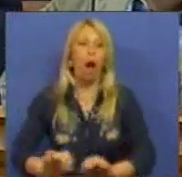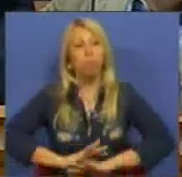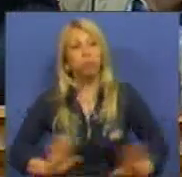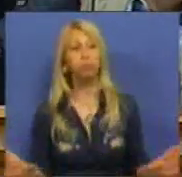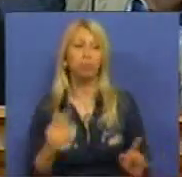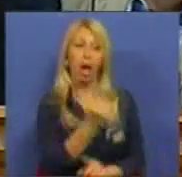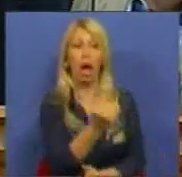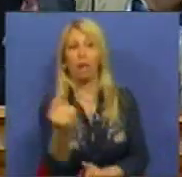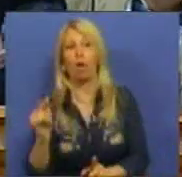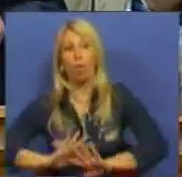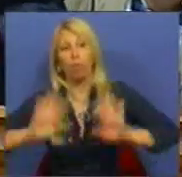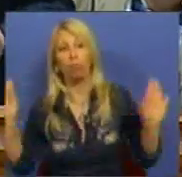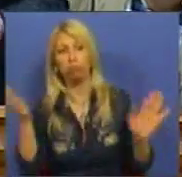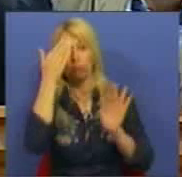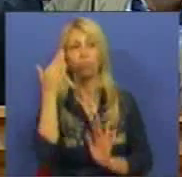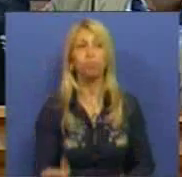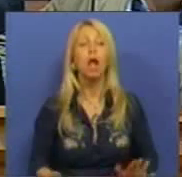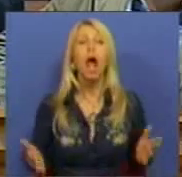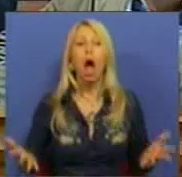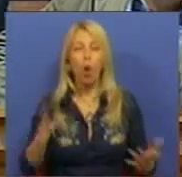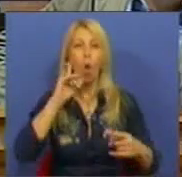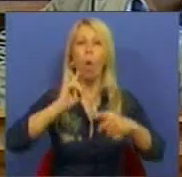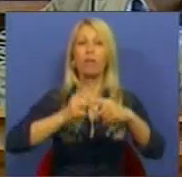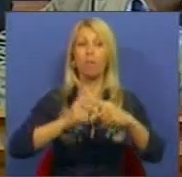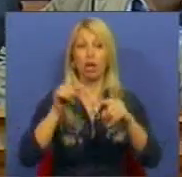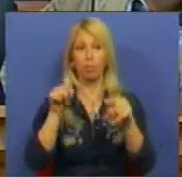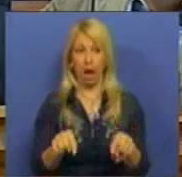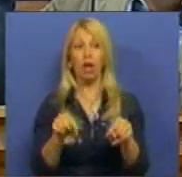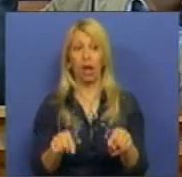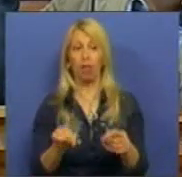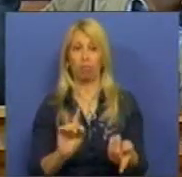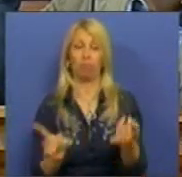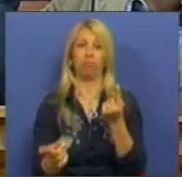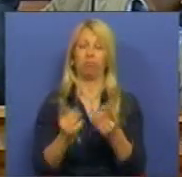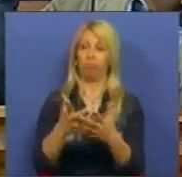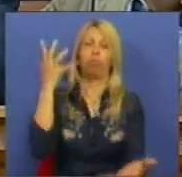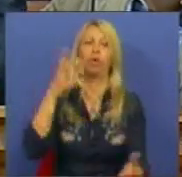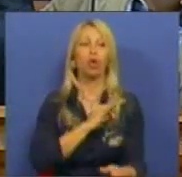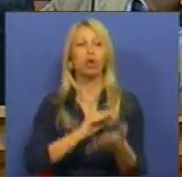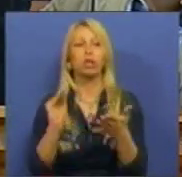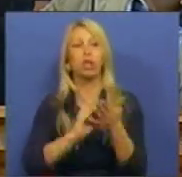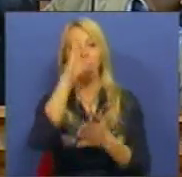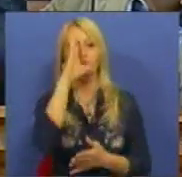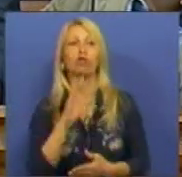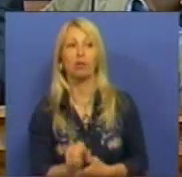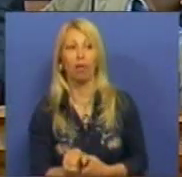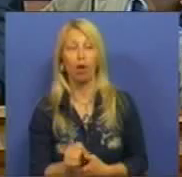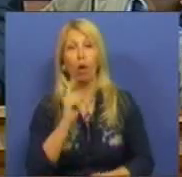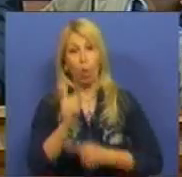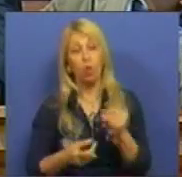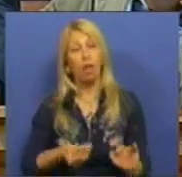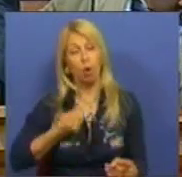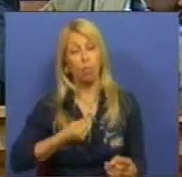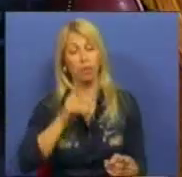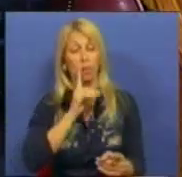um. E apesar do otimismo aqui, muito contrastante do Sr. Secretário de Estado, em relação àquilo que é a preocupação